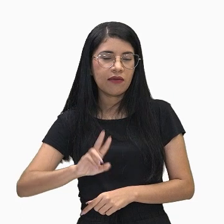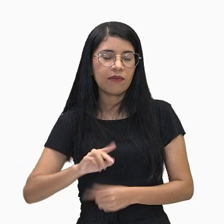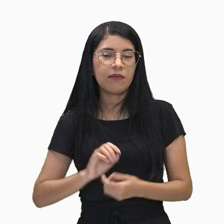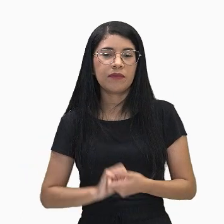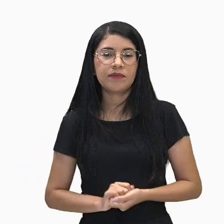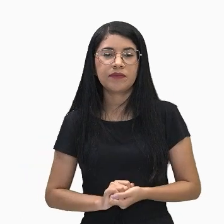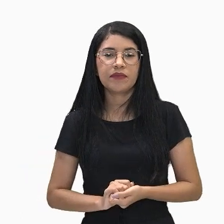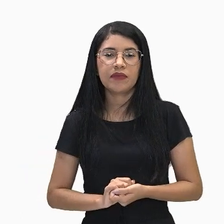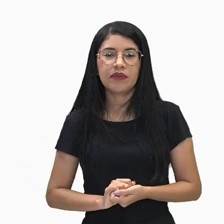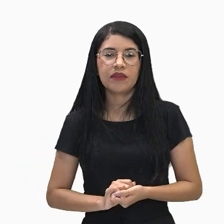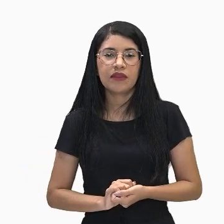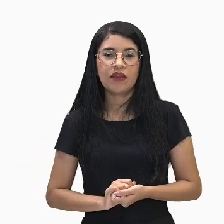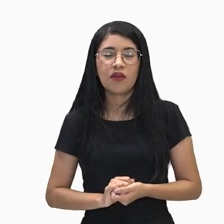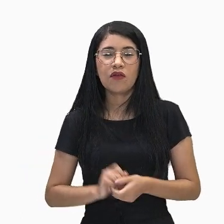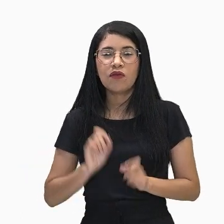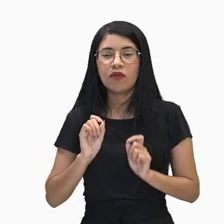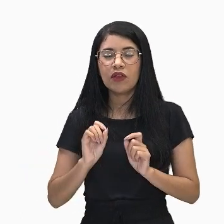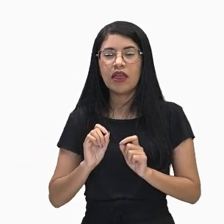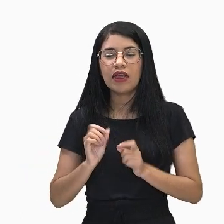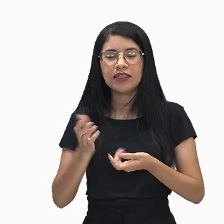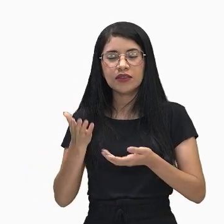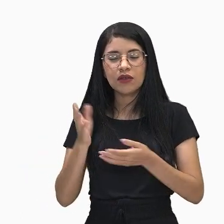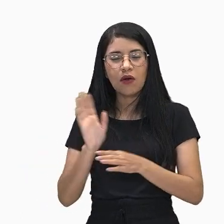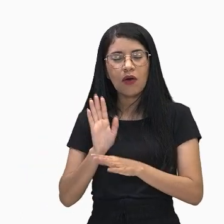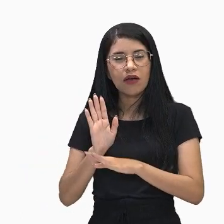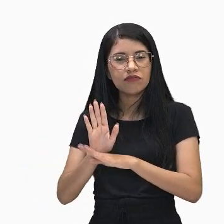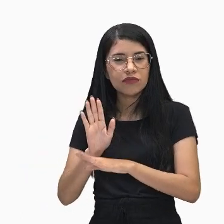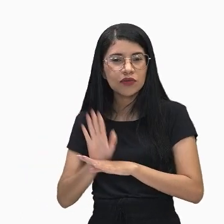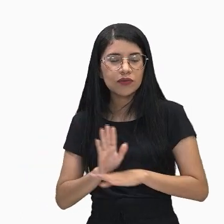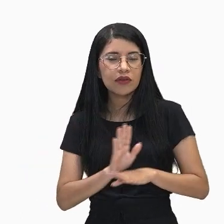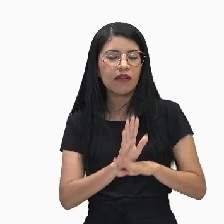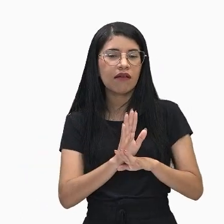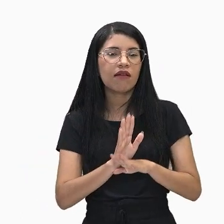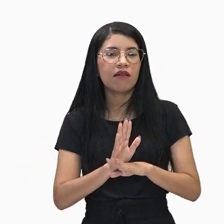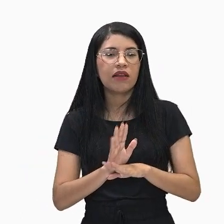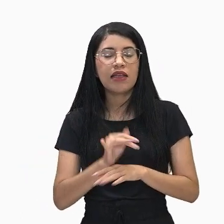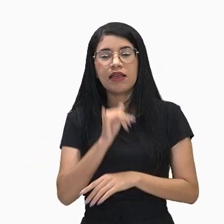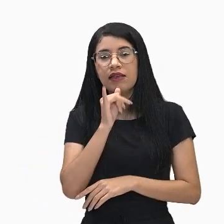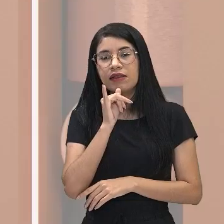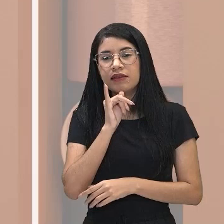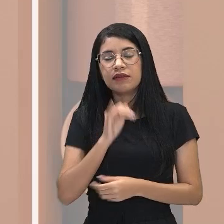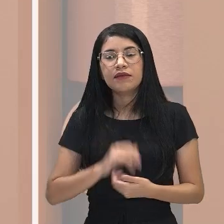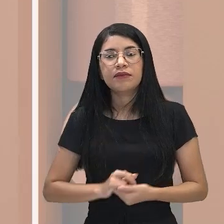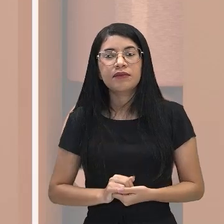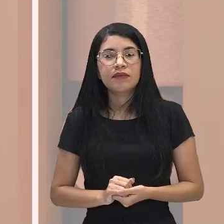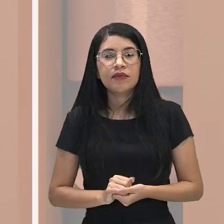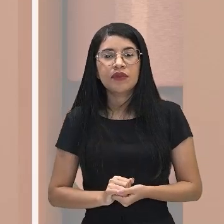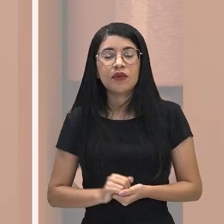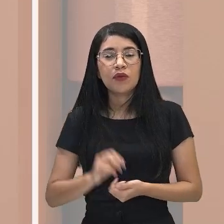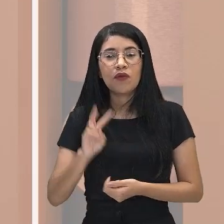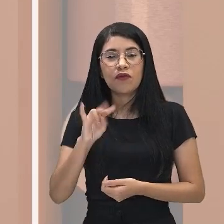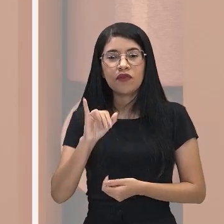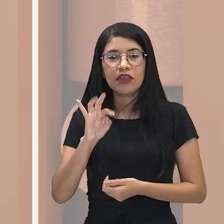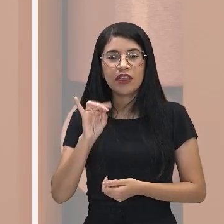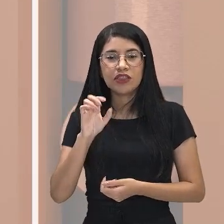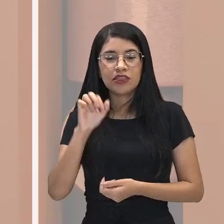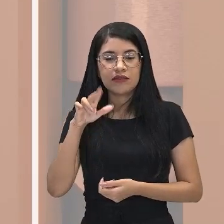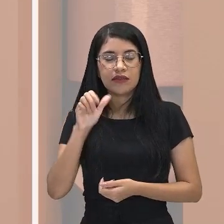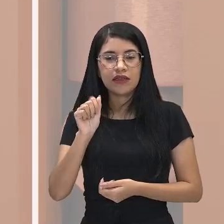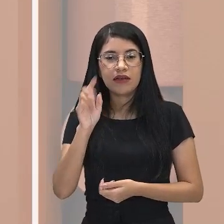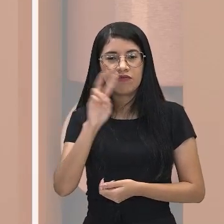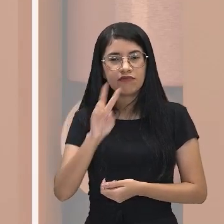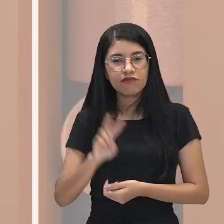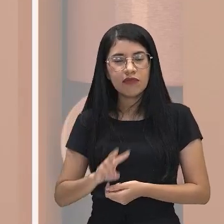conflitos intermediados por essas superpotências. O exemplo que eu dou para vocês é a Guerra do Vietnã e a Guerra